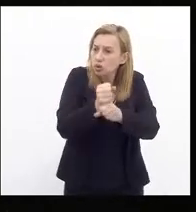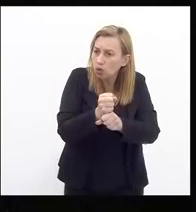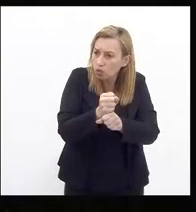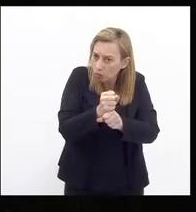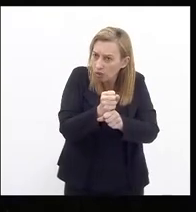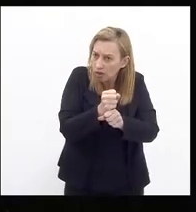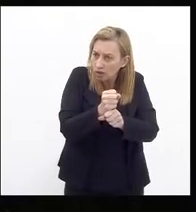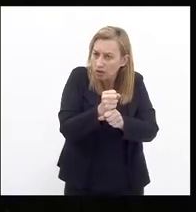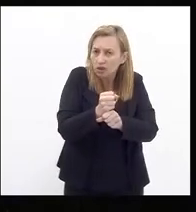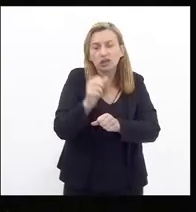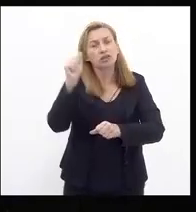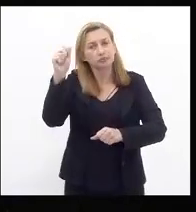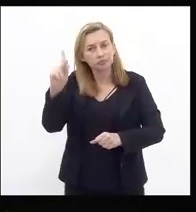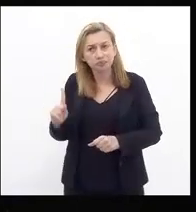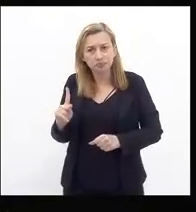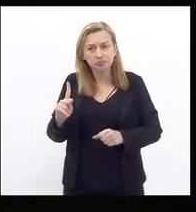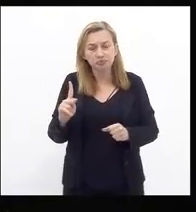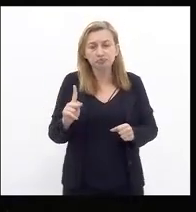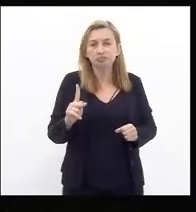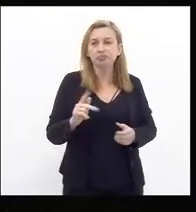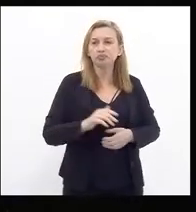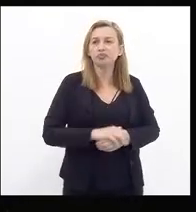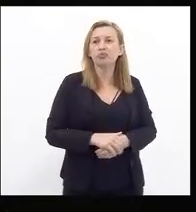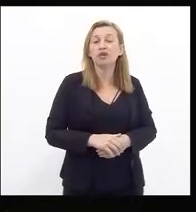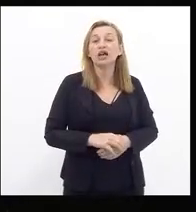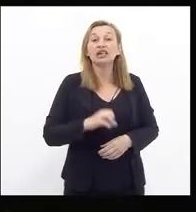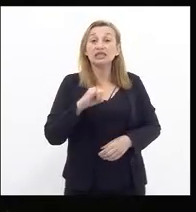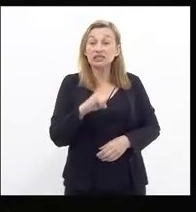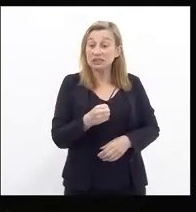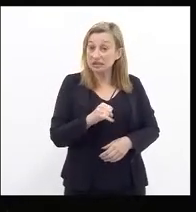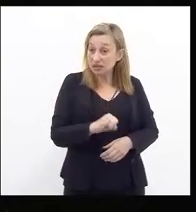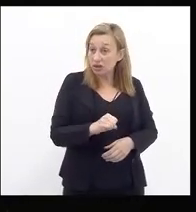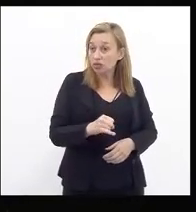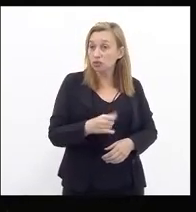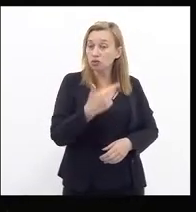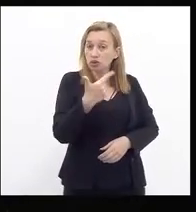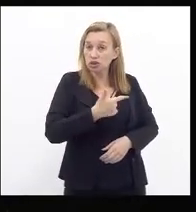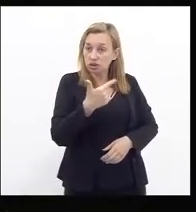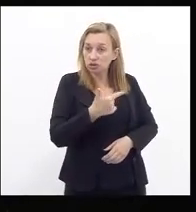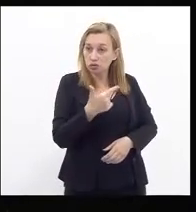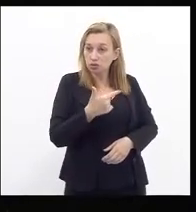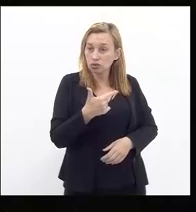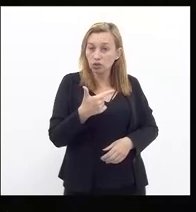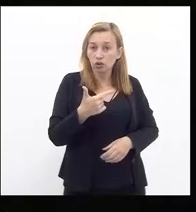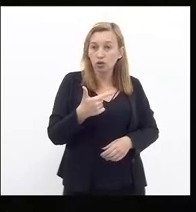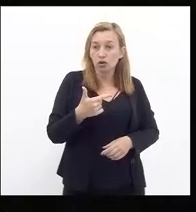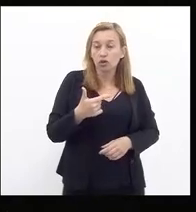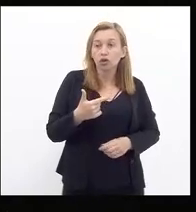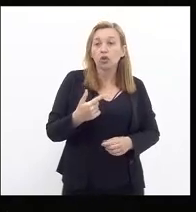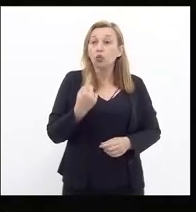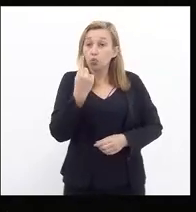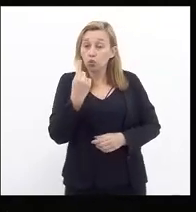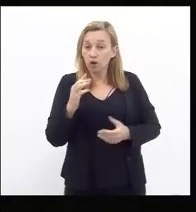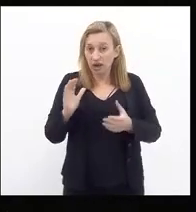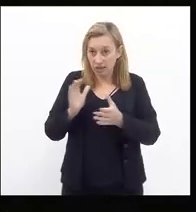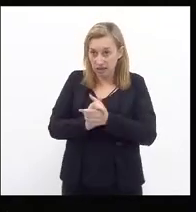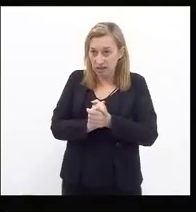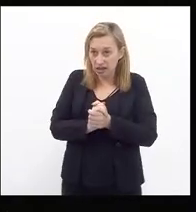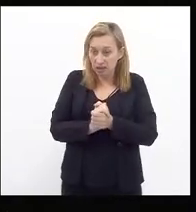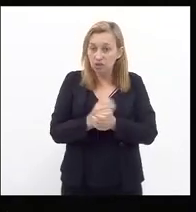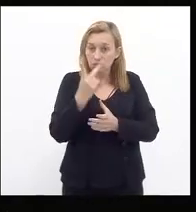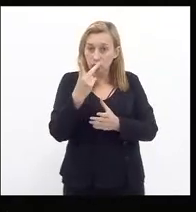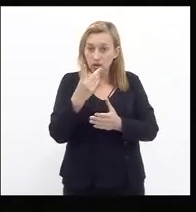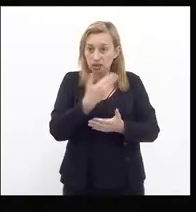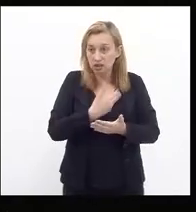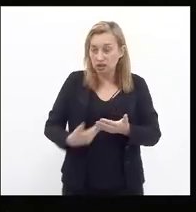das aposentadorias é assim o segundo vai ser escolher se uma um casal são de dois